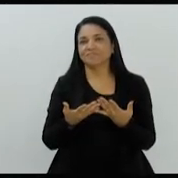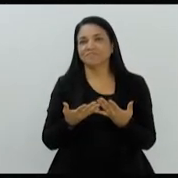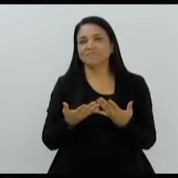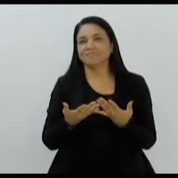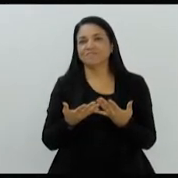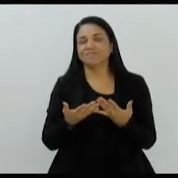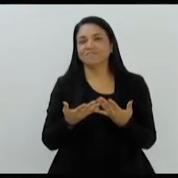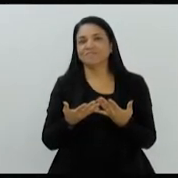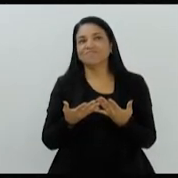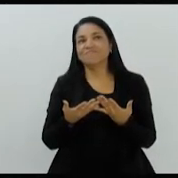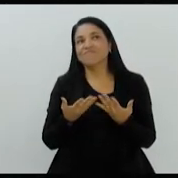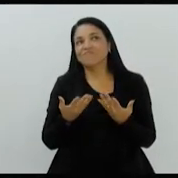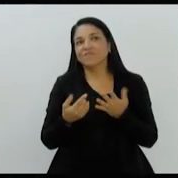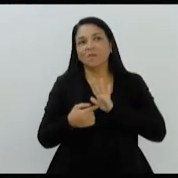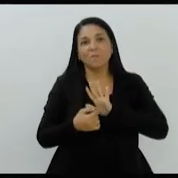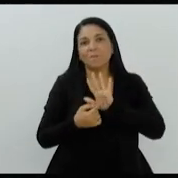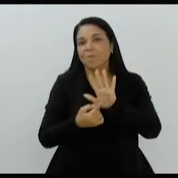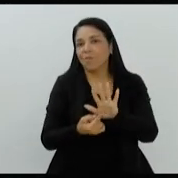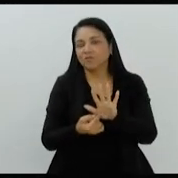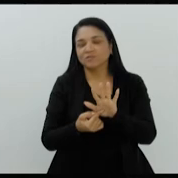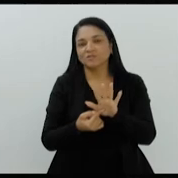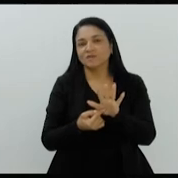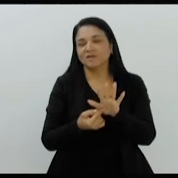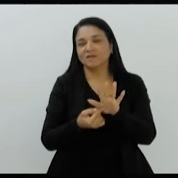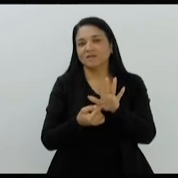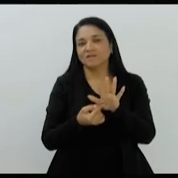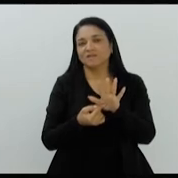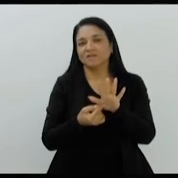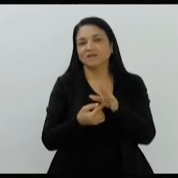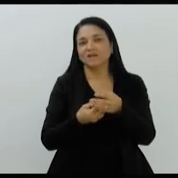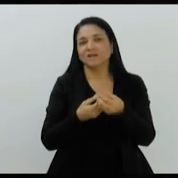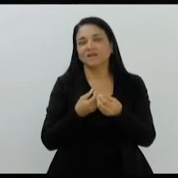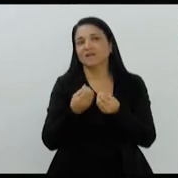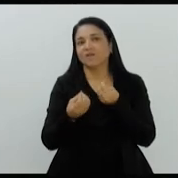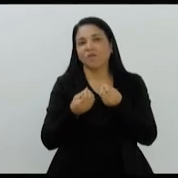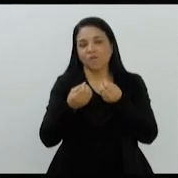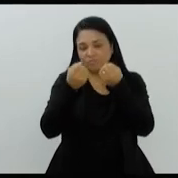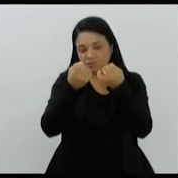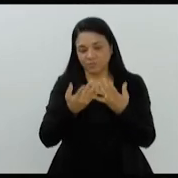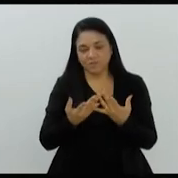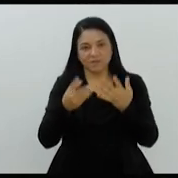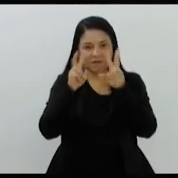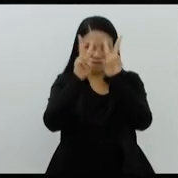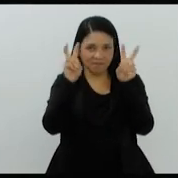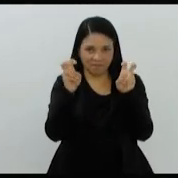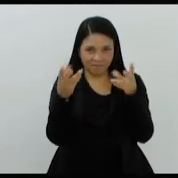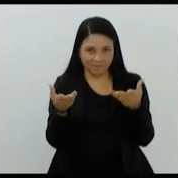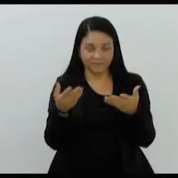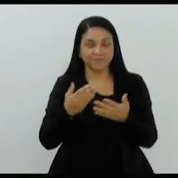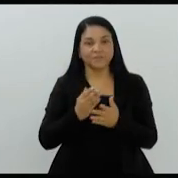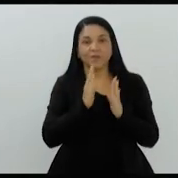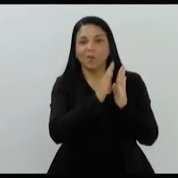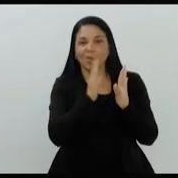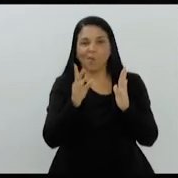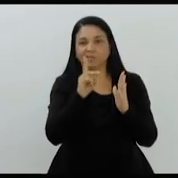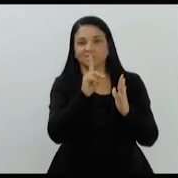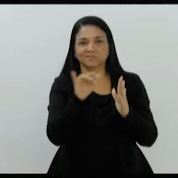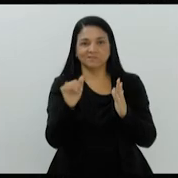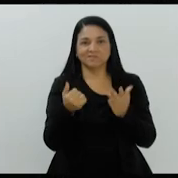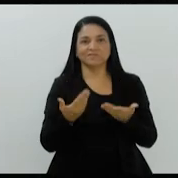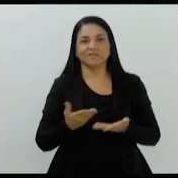dar assim, um espelho dessa questão. Mas, na ordem do dia, senhora